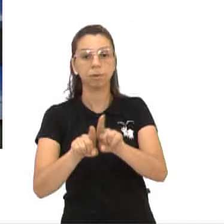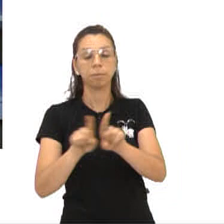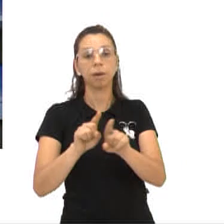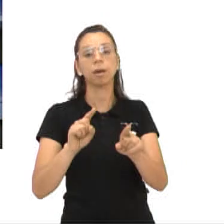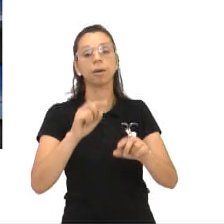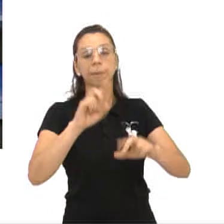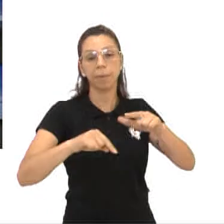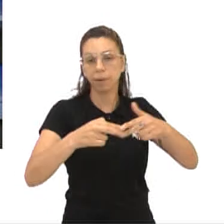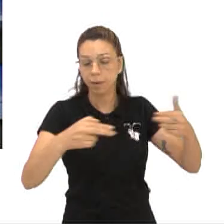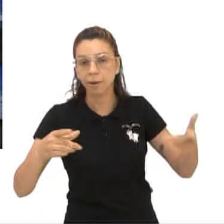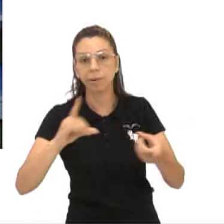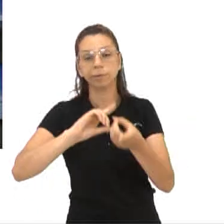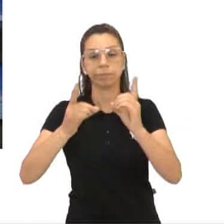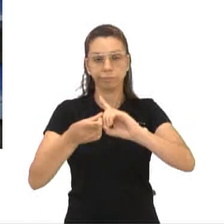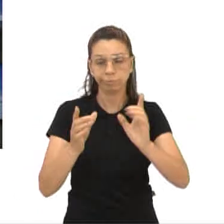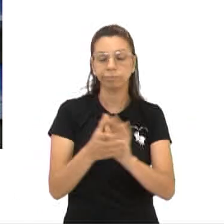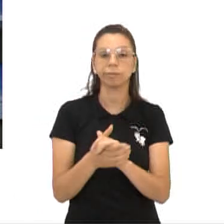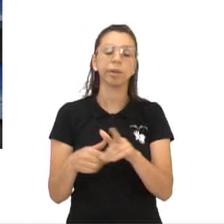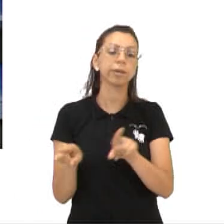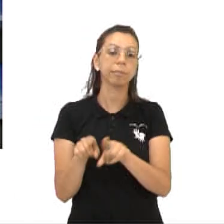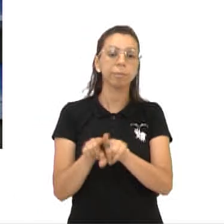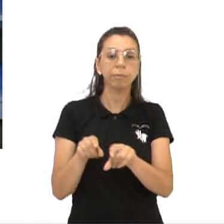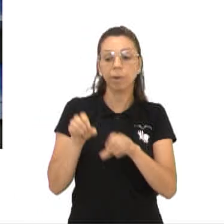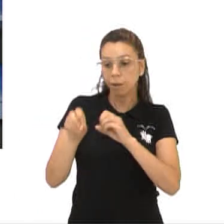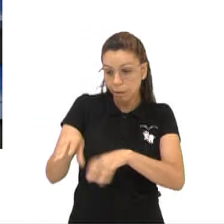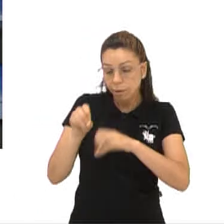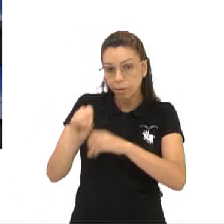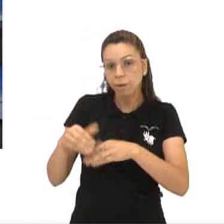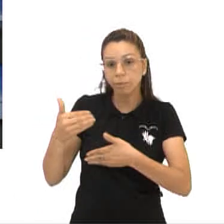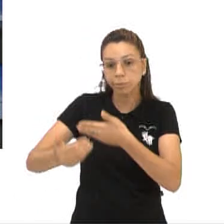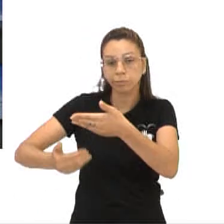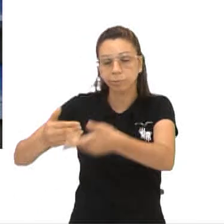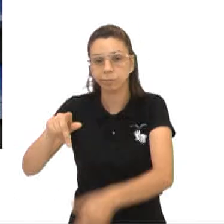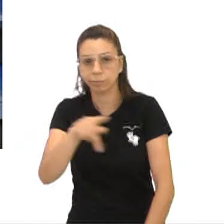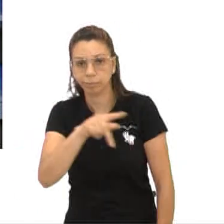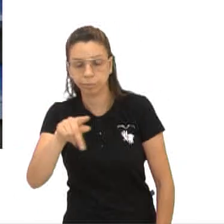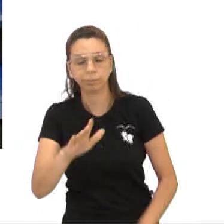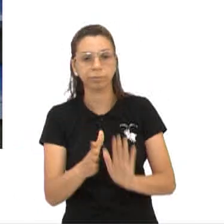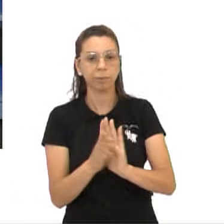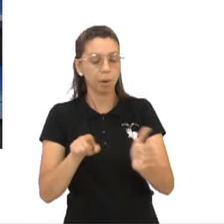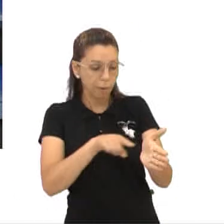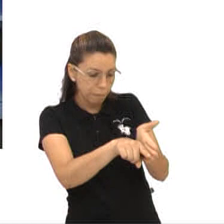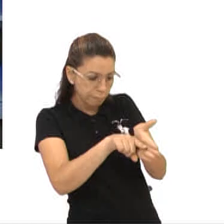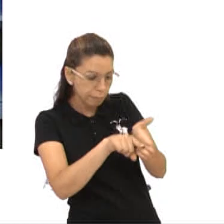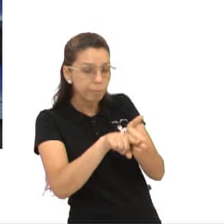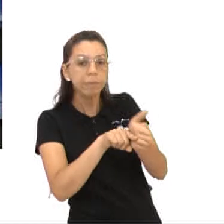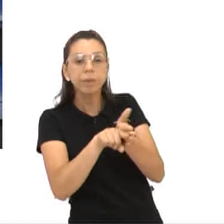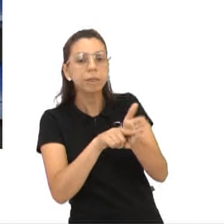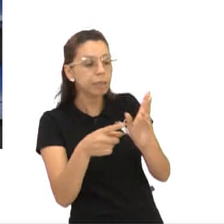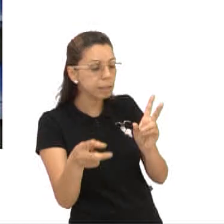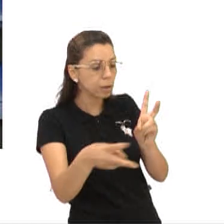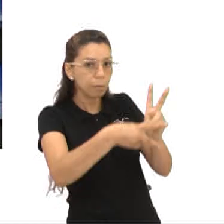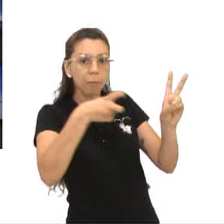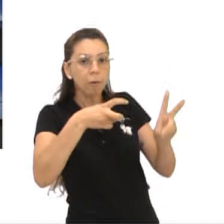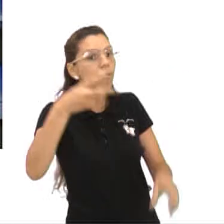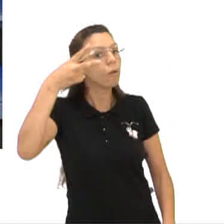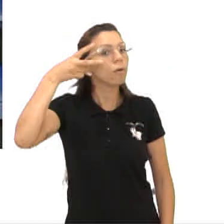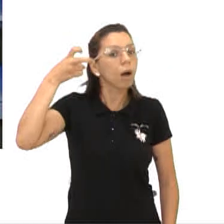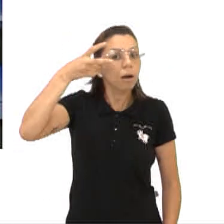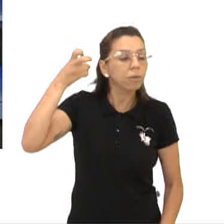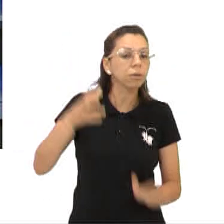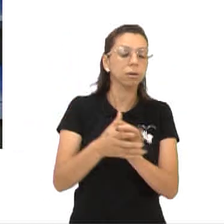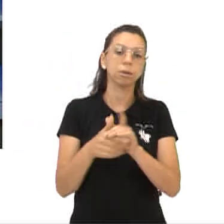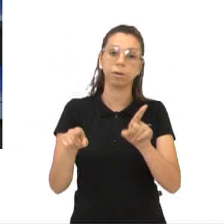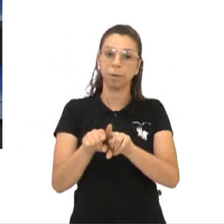formação continuada de professores. E a minha pesquisa gira em torno do xamanismo guarani. Então eu estudo, além de estudar ciências